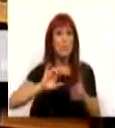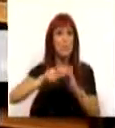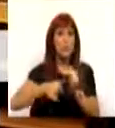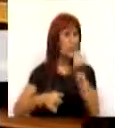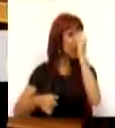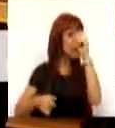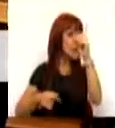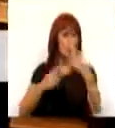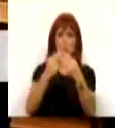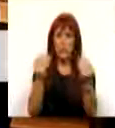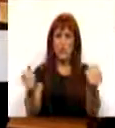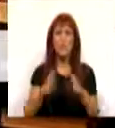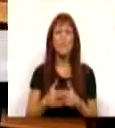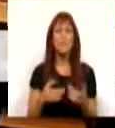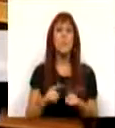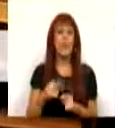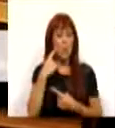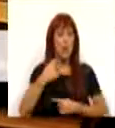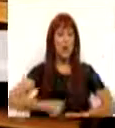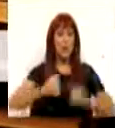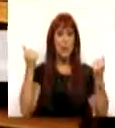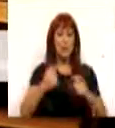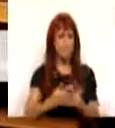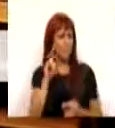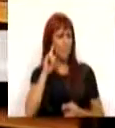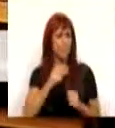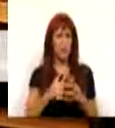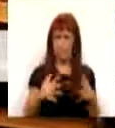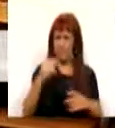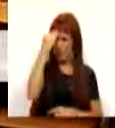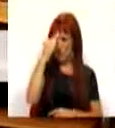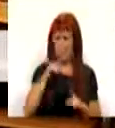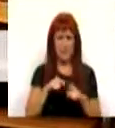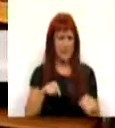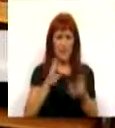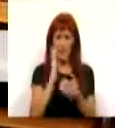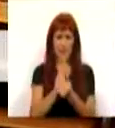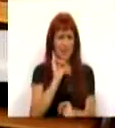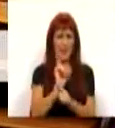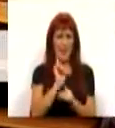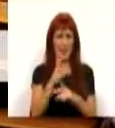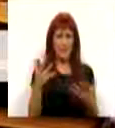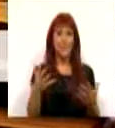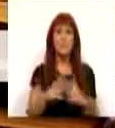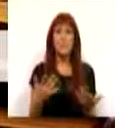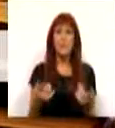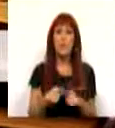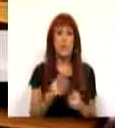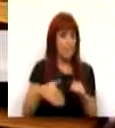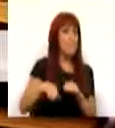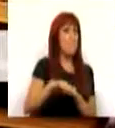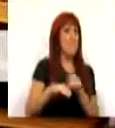projetos de resolução, o que mostra bem o relevo e a dimensão histórica deste processo e deste